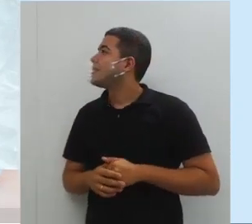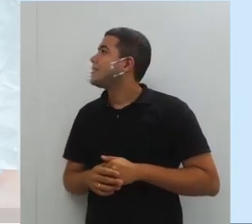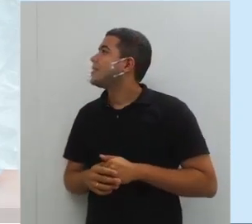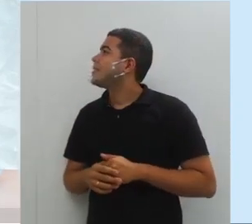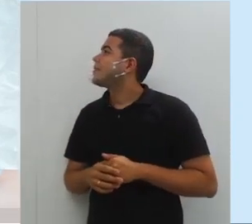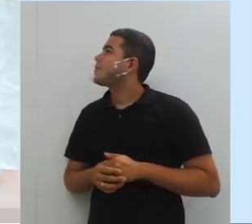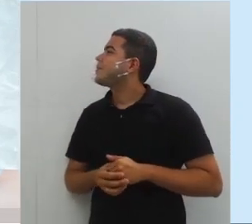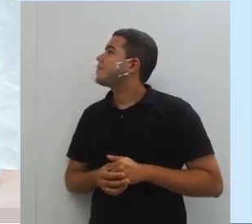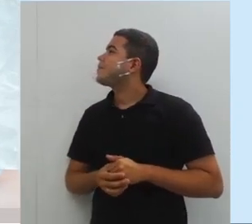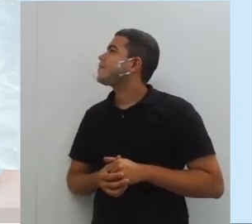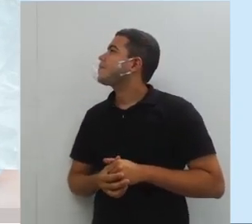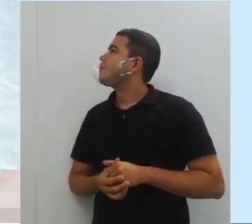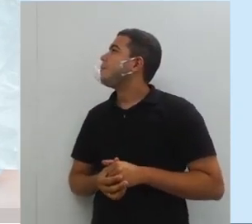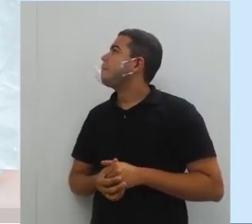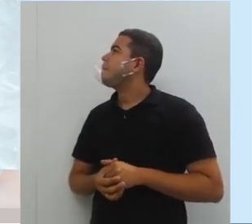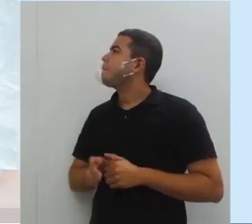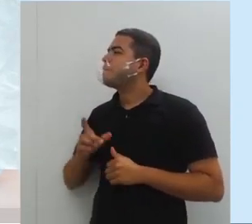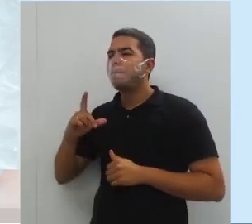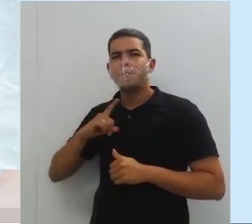material